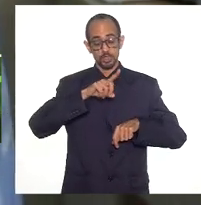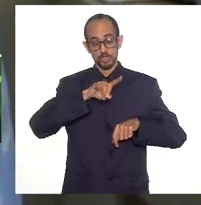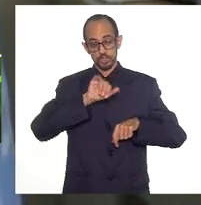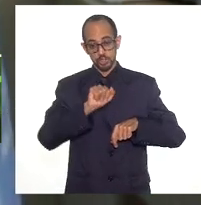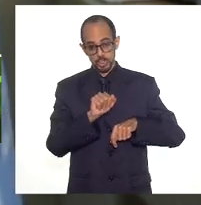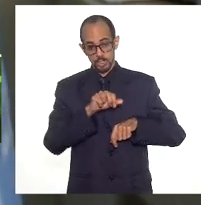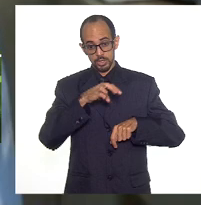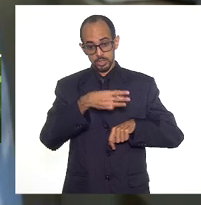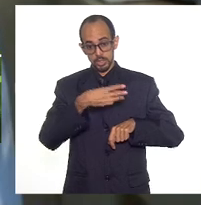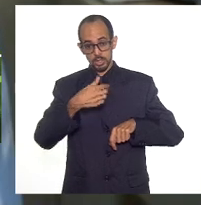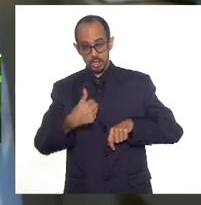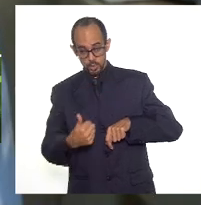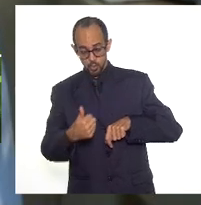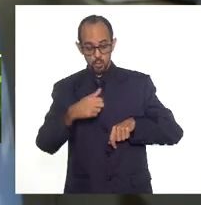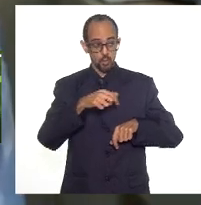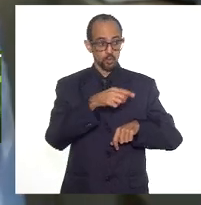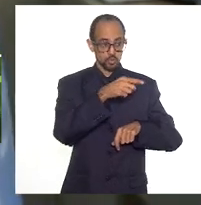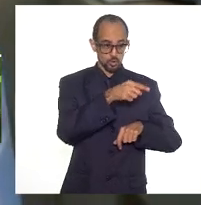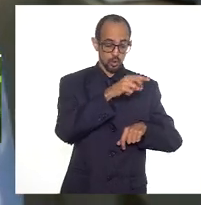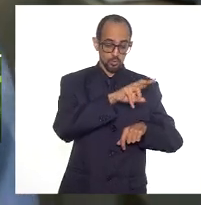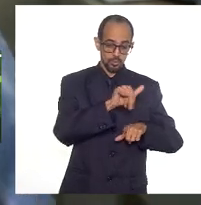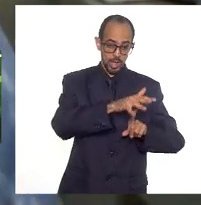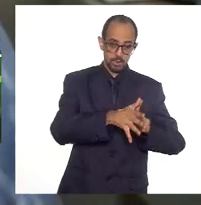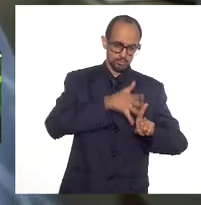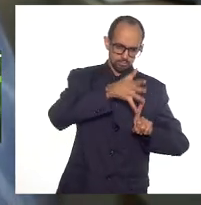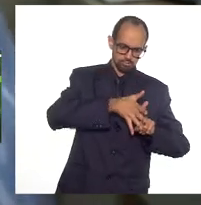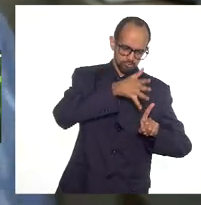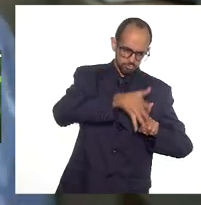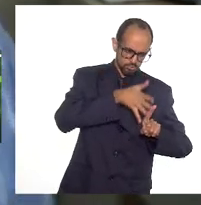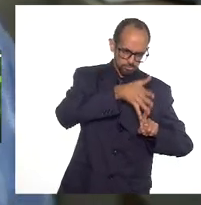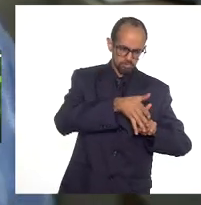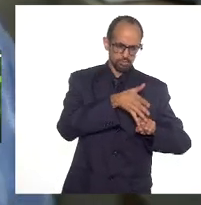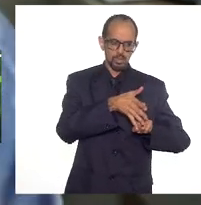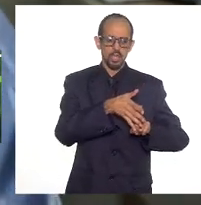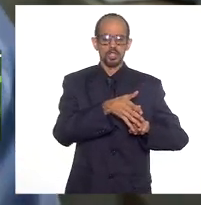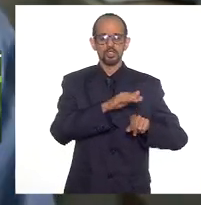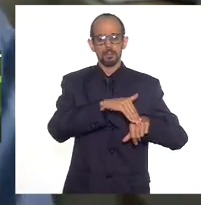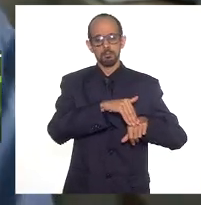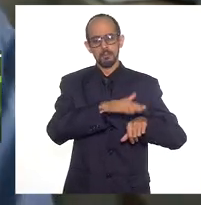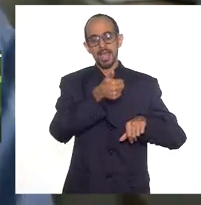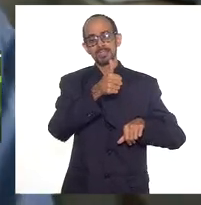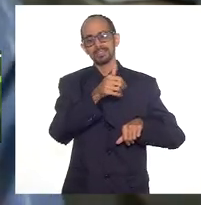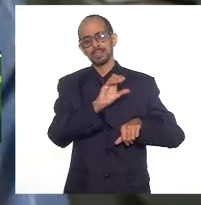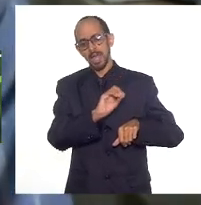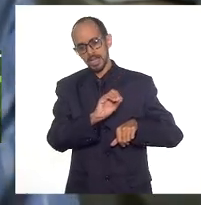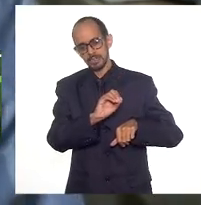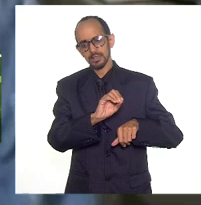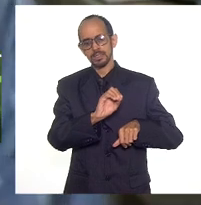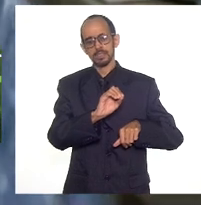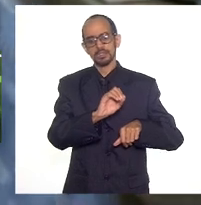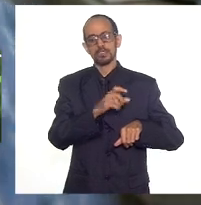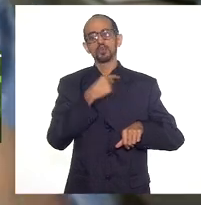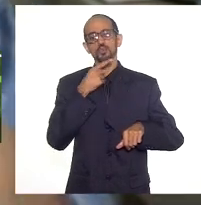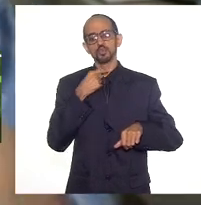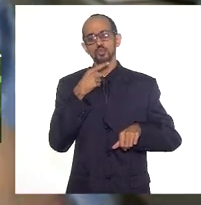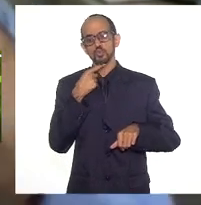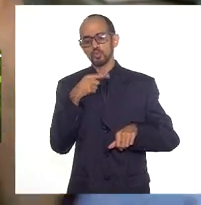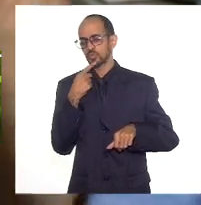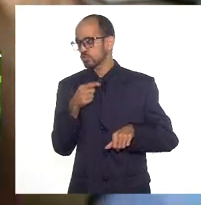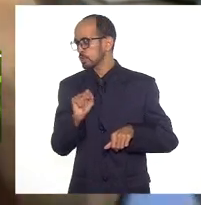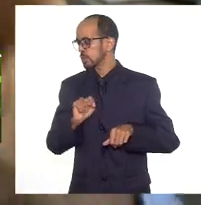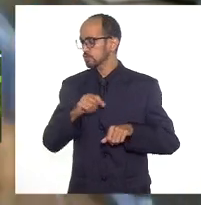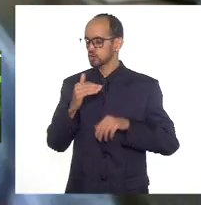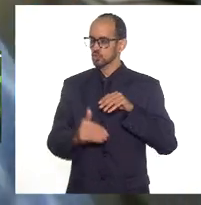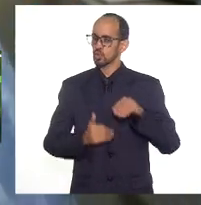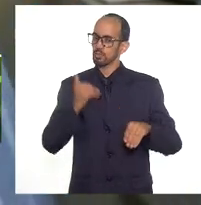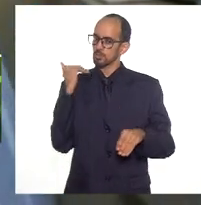o senhor fará a exposição sobre os 10 itens restantes ou tudo aquilo mais que